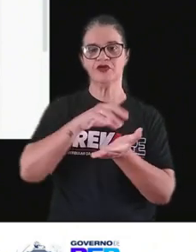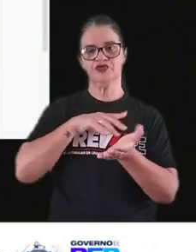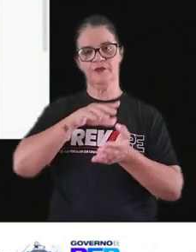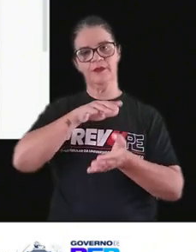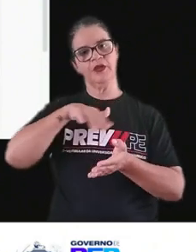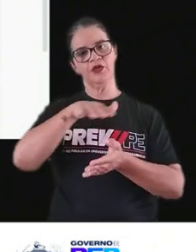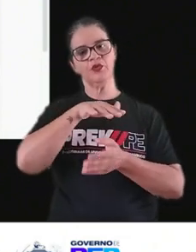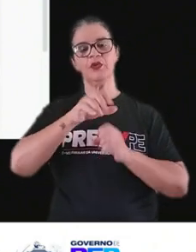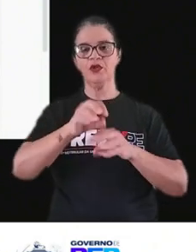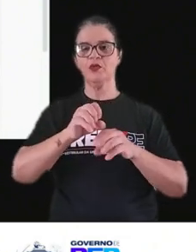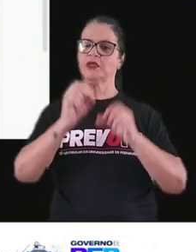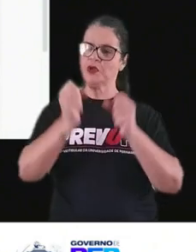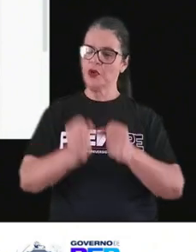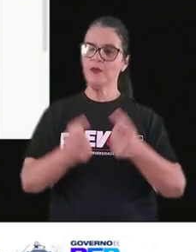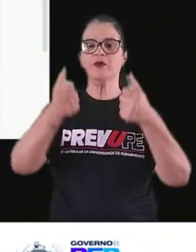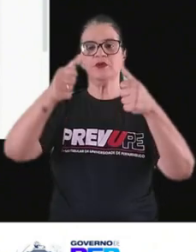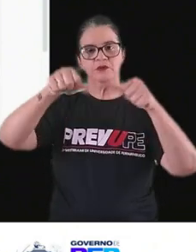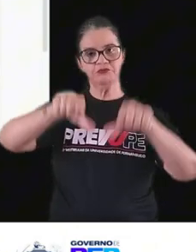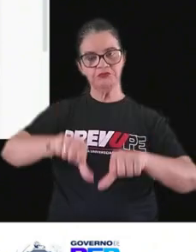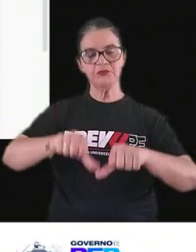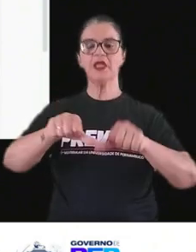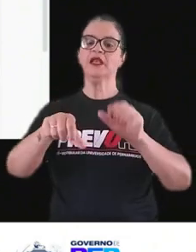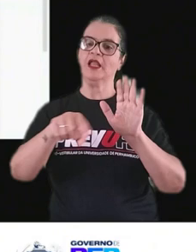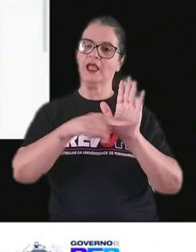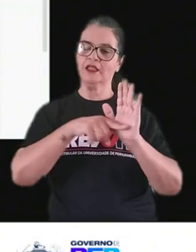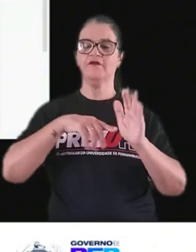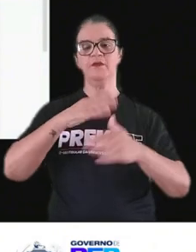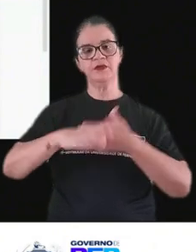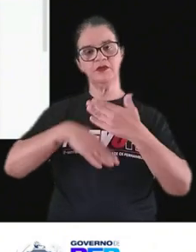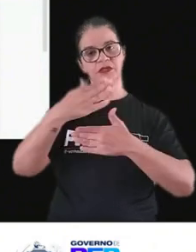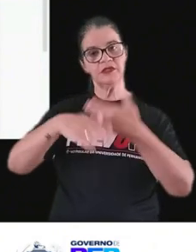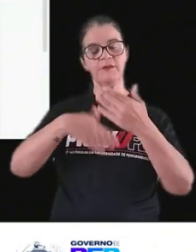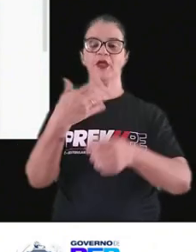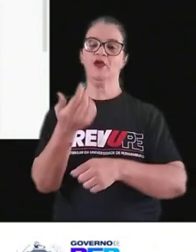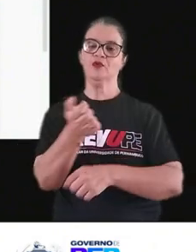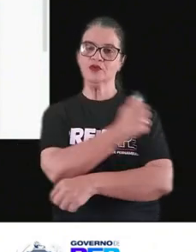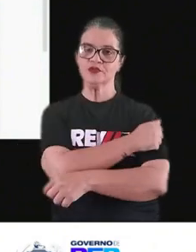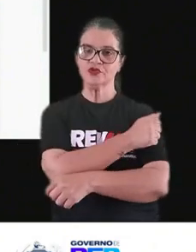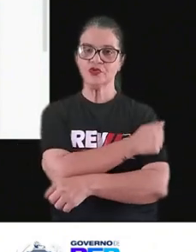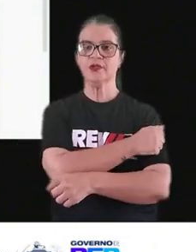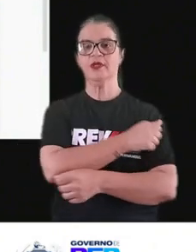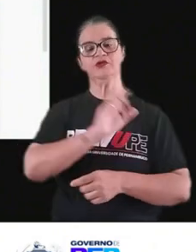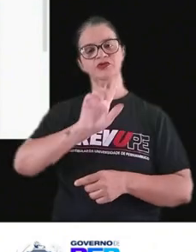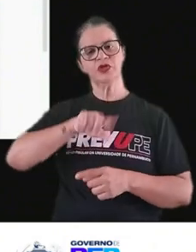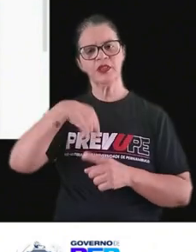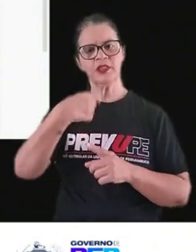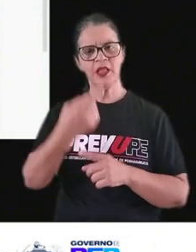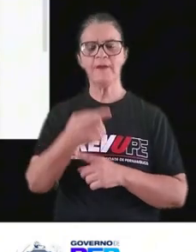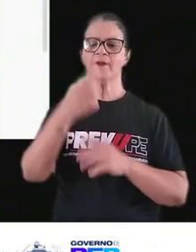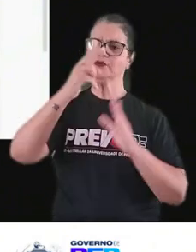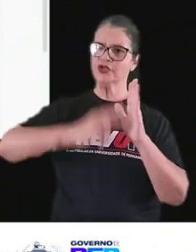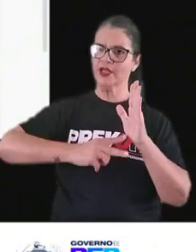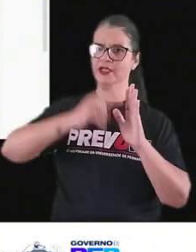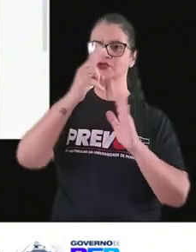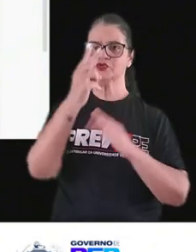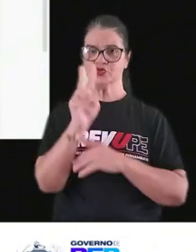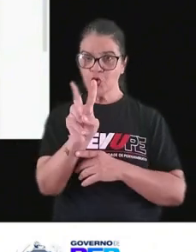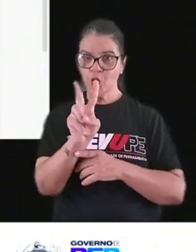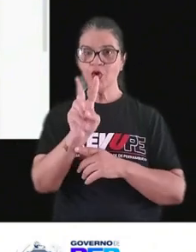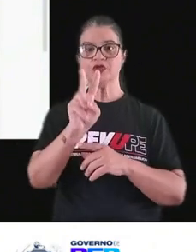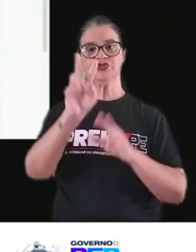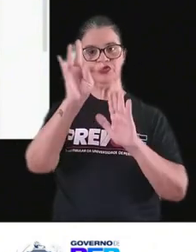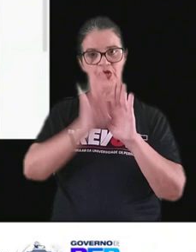na educação que pode afetar negativamente o desempenho dos estudantes depois de ter lido esses dois